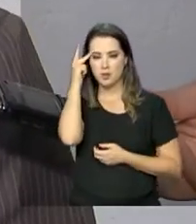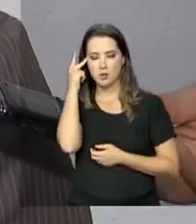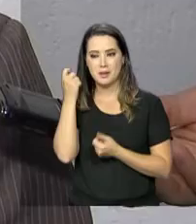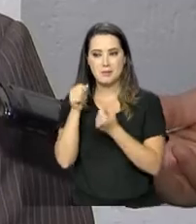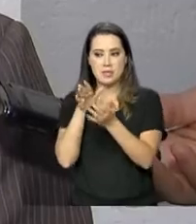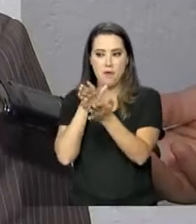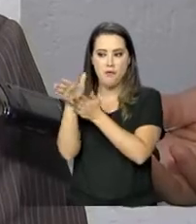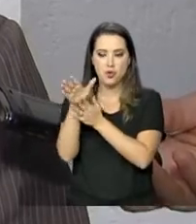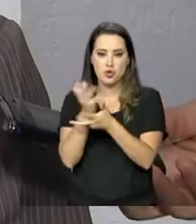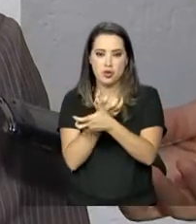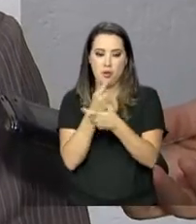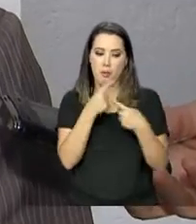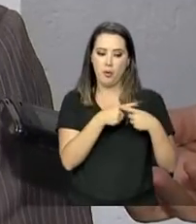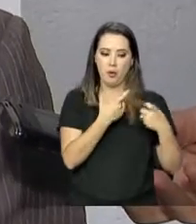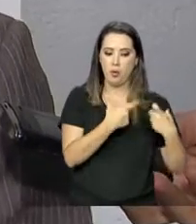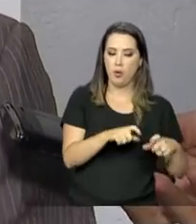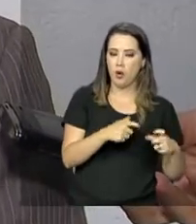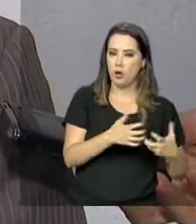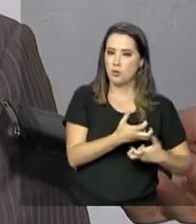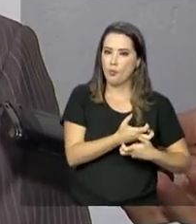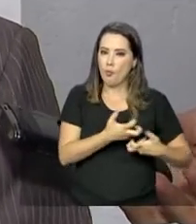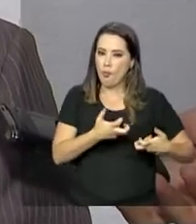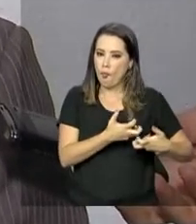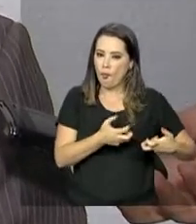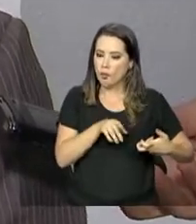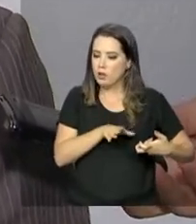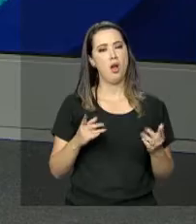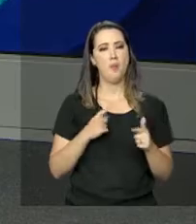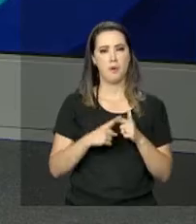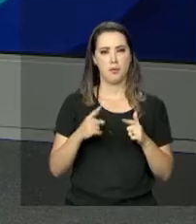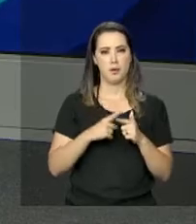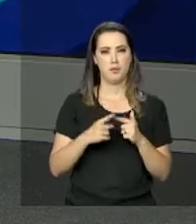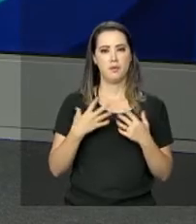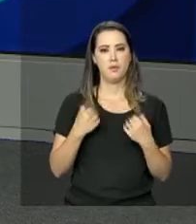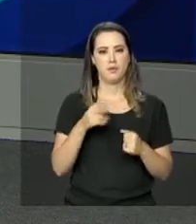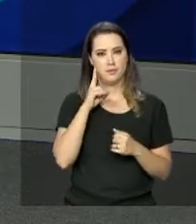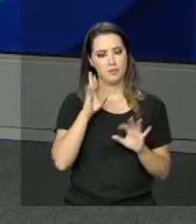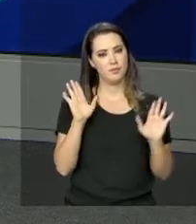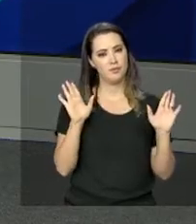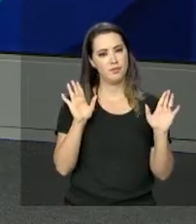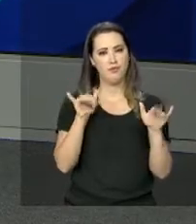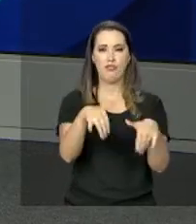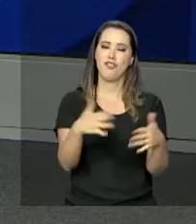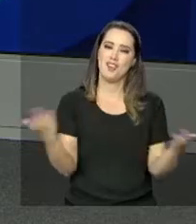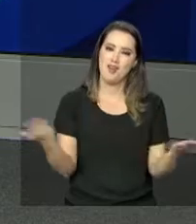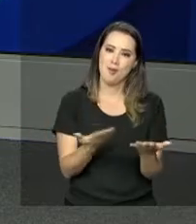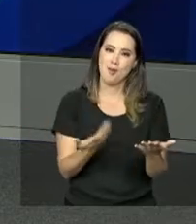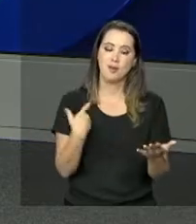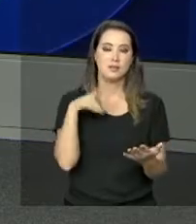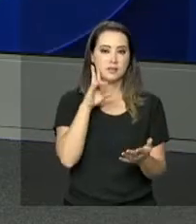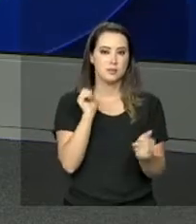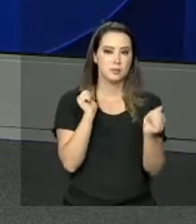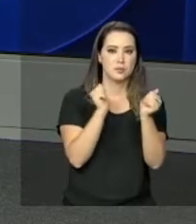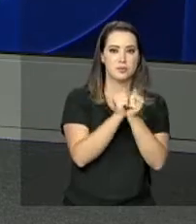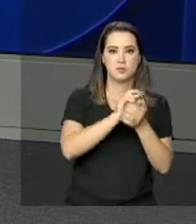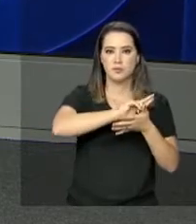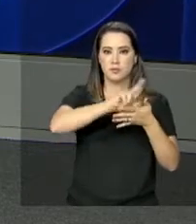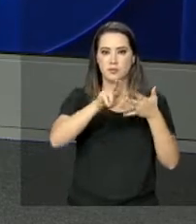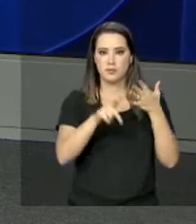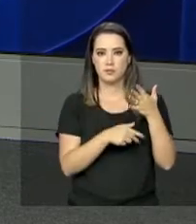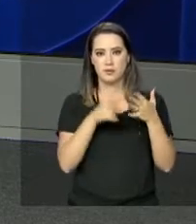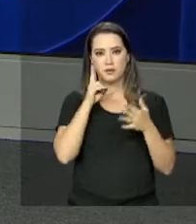deslocando das suas comunidades na frustração de safras e vamos ficando por aqui mas você pode continuar com a gente de diferentes